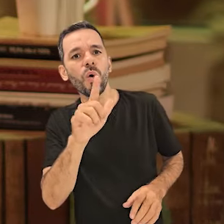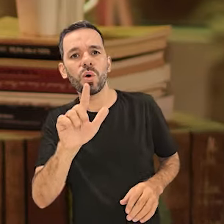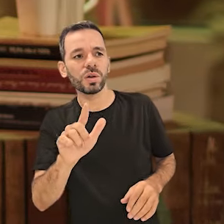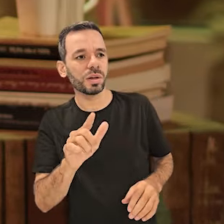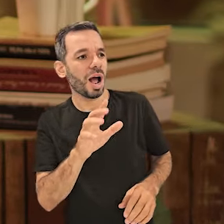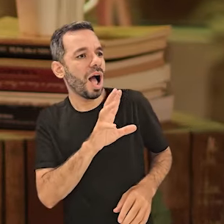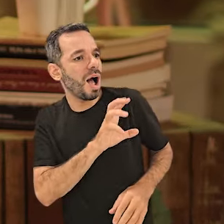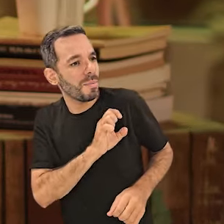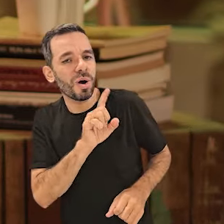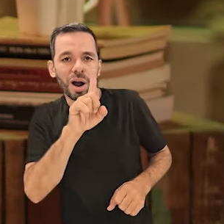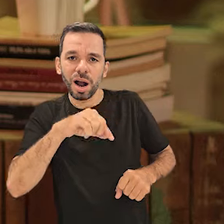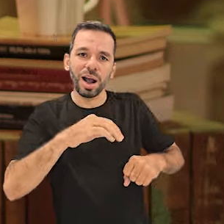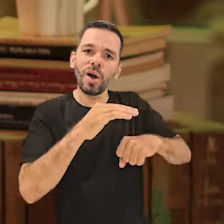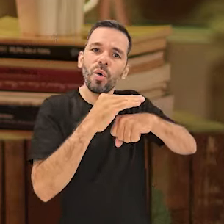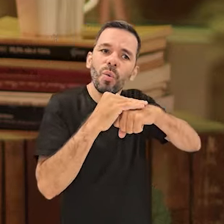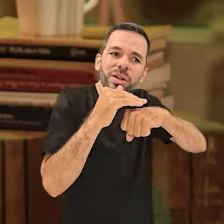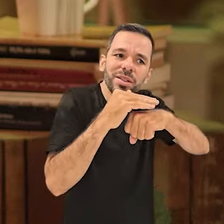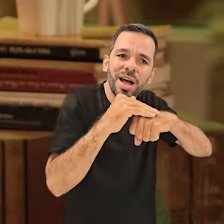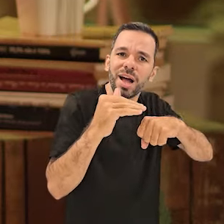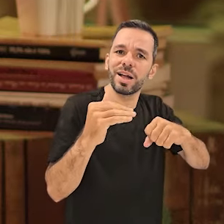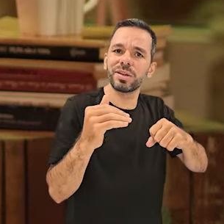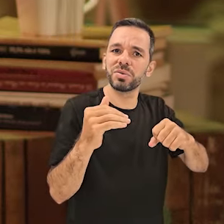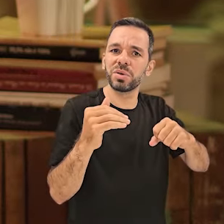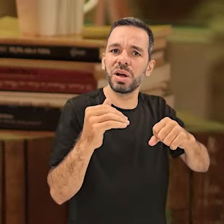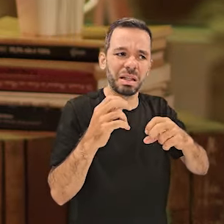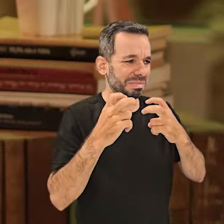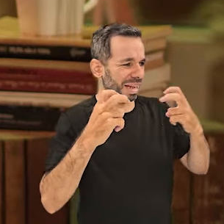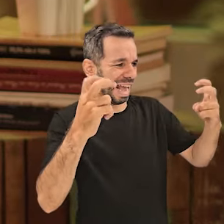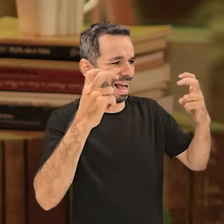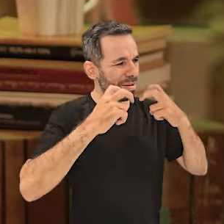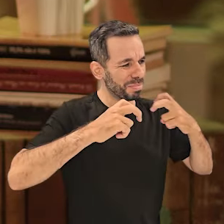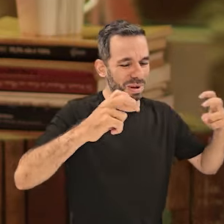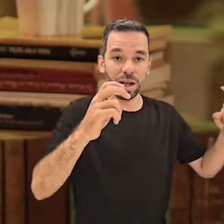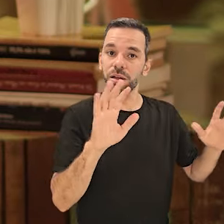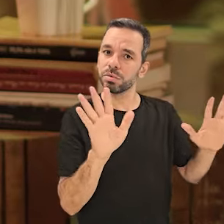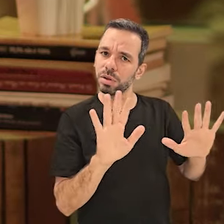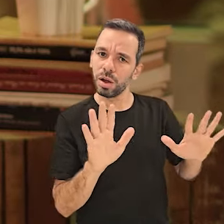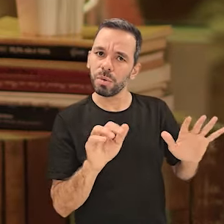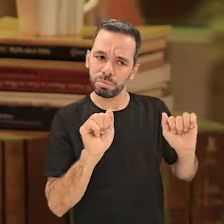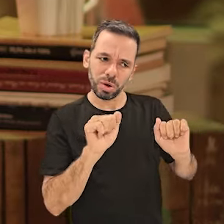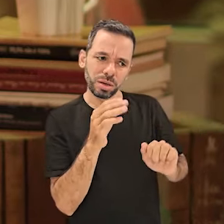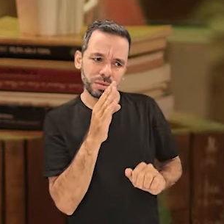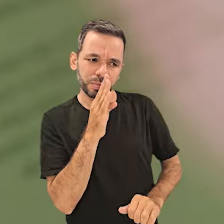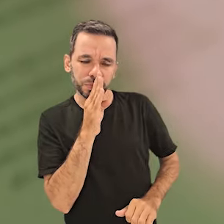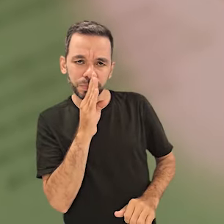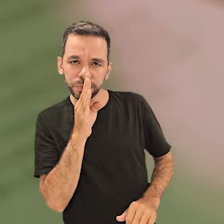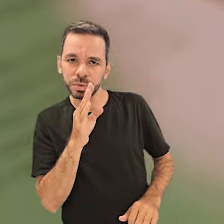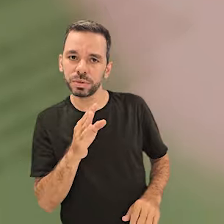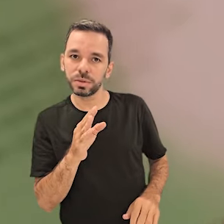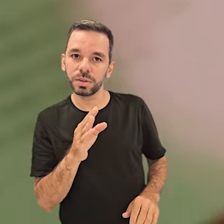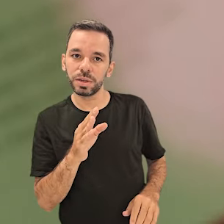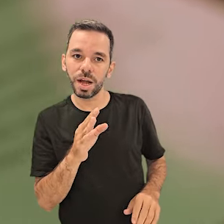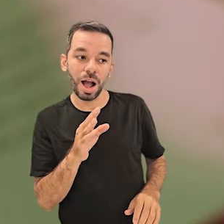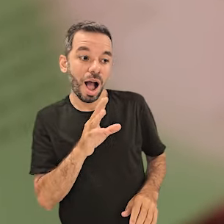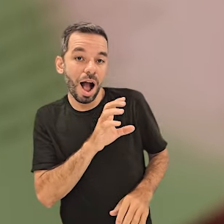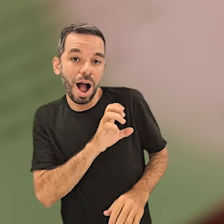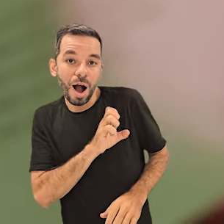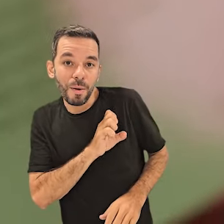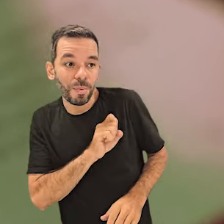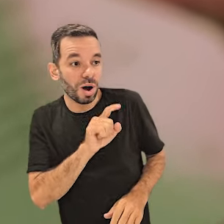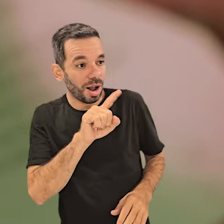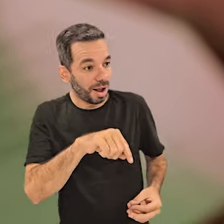Amor é cuidado, não é escandaloso, pode estar velado providencialmente silencioso. Amor é